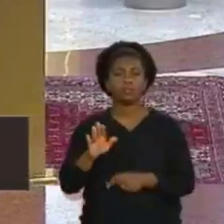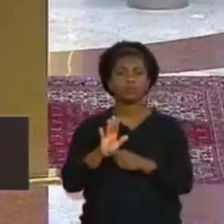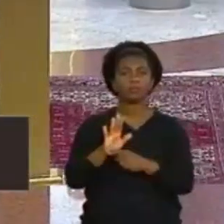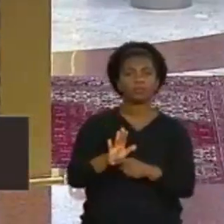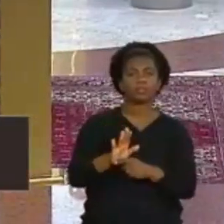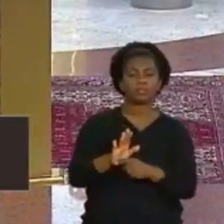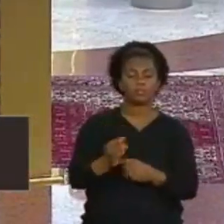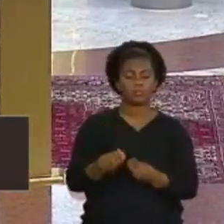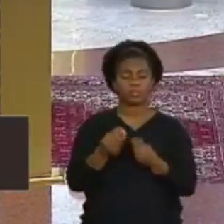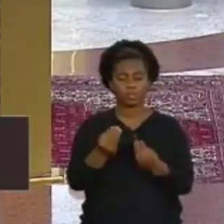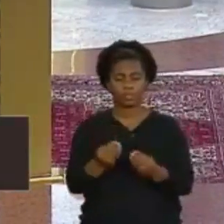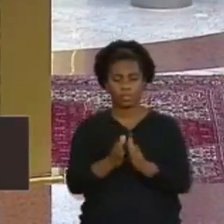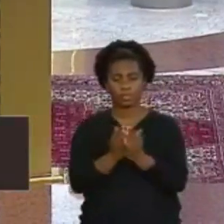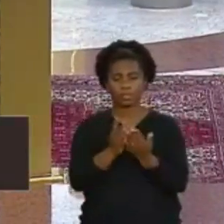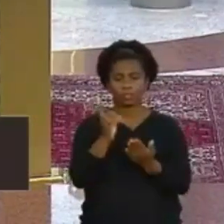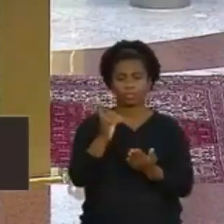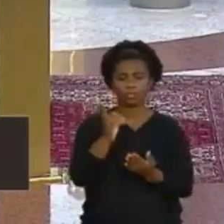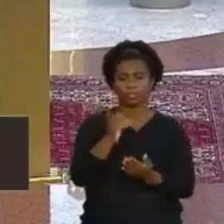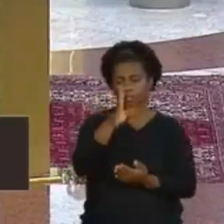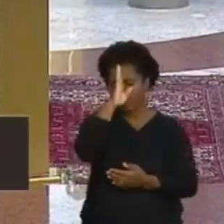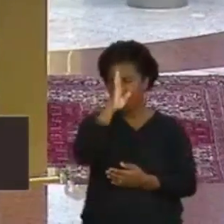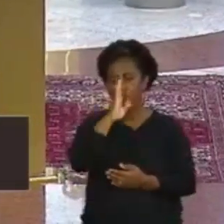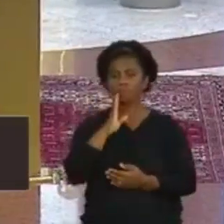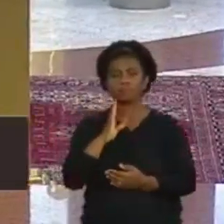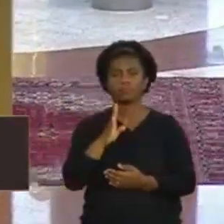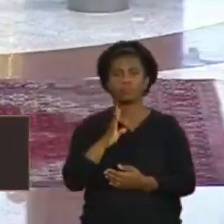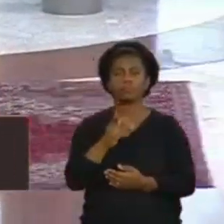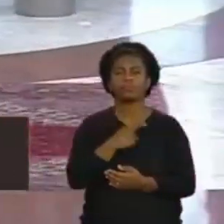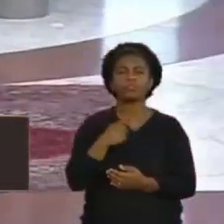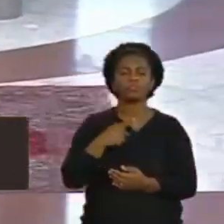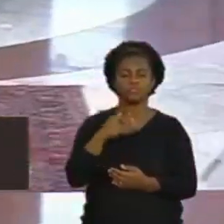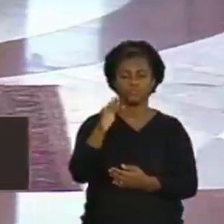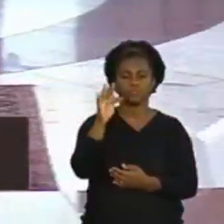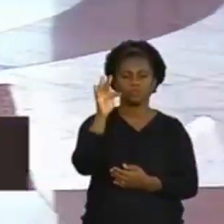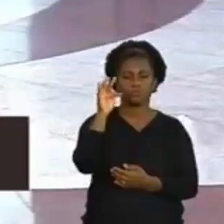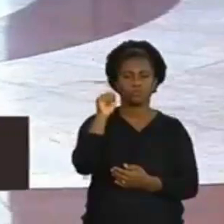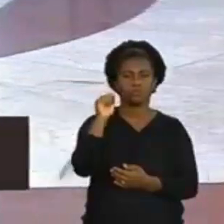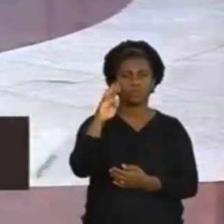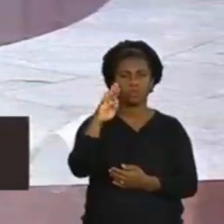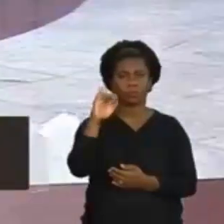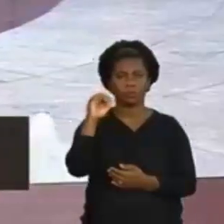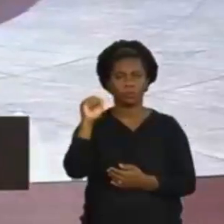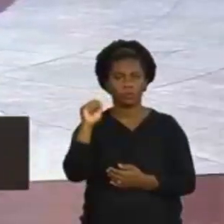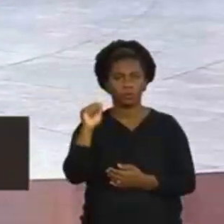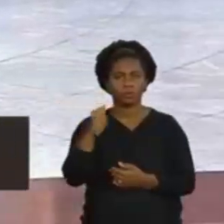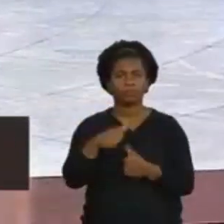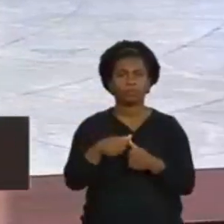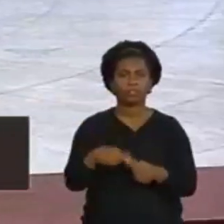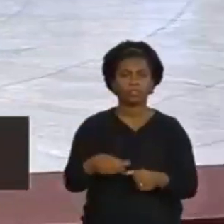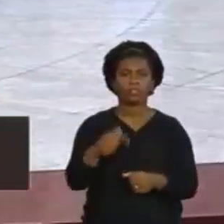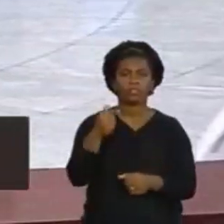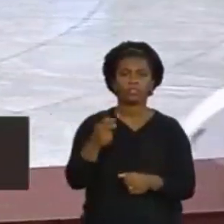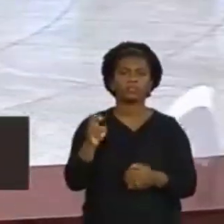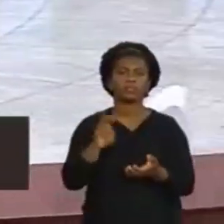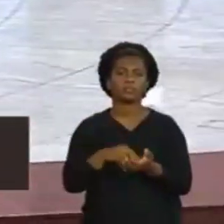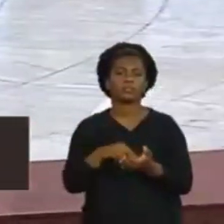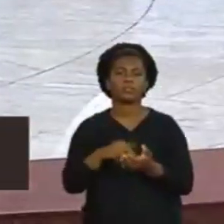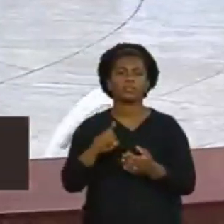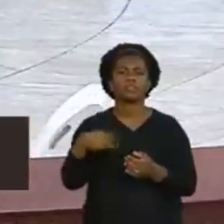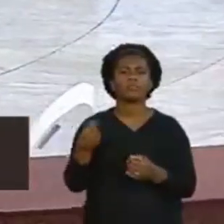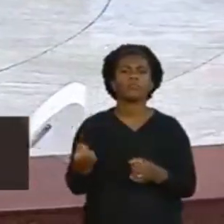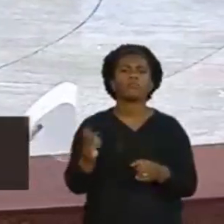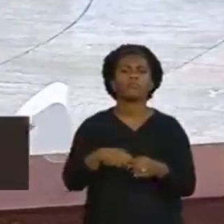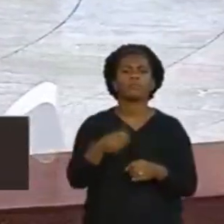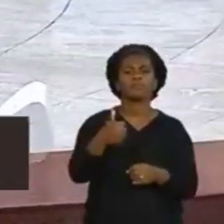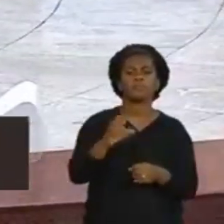Pastor Fábio vai estar 7 da manhã, e depois ele volta 10 da manhã, na reunião de poder.